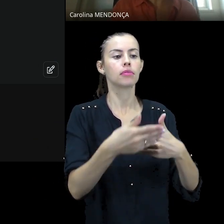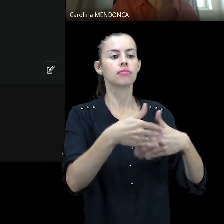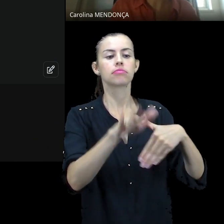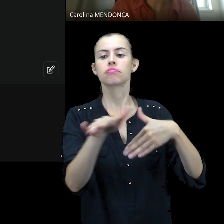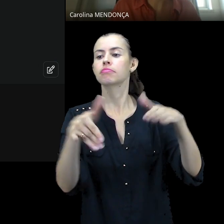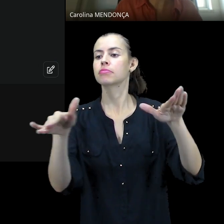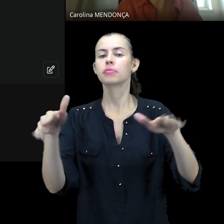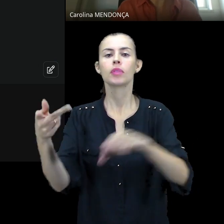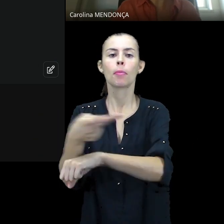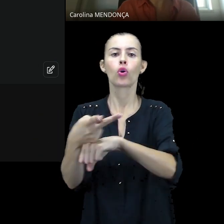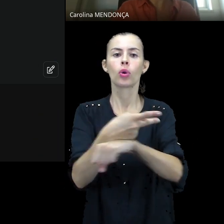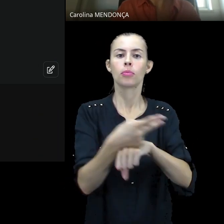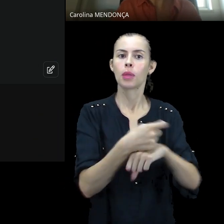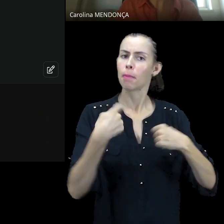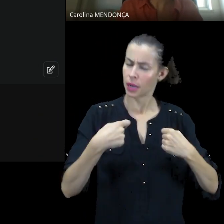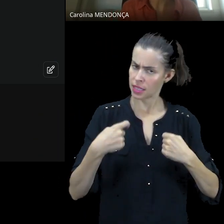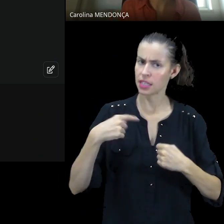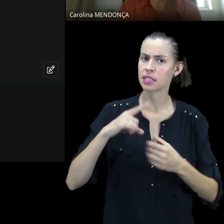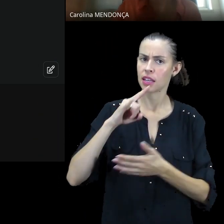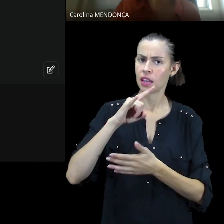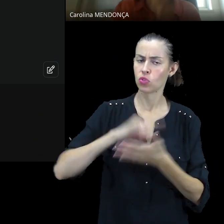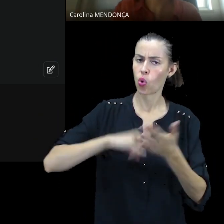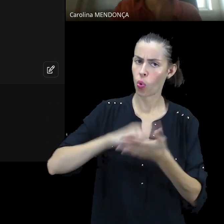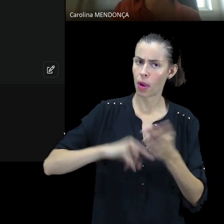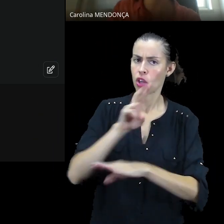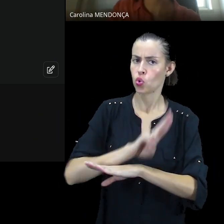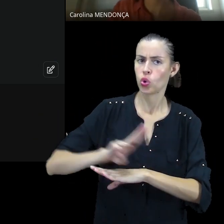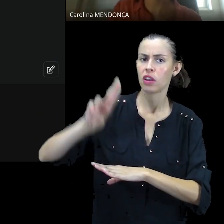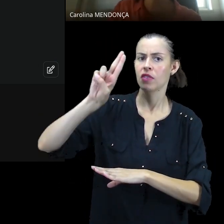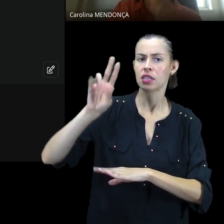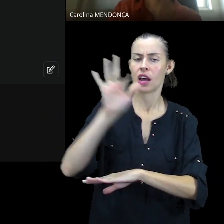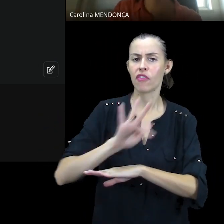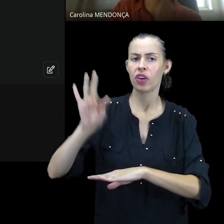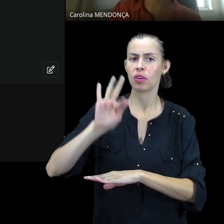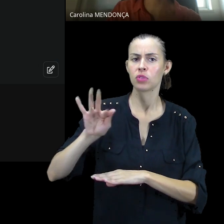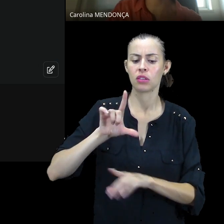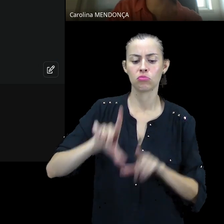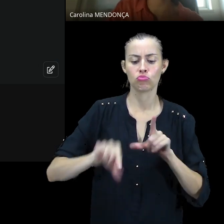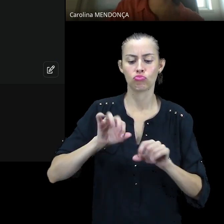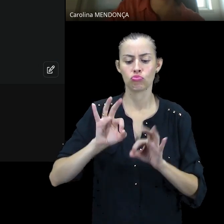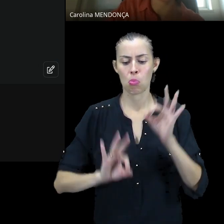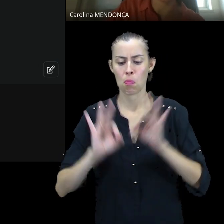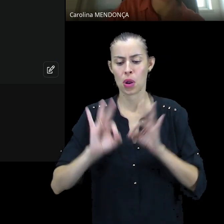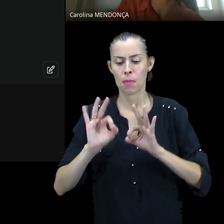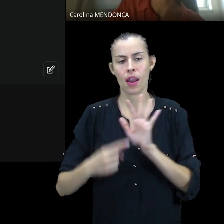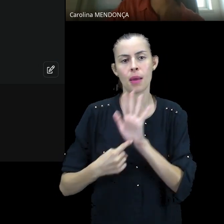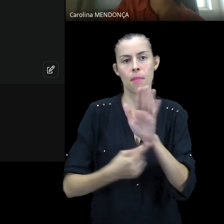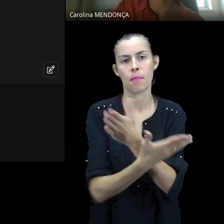Também é uma coisa que fomos nós que criamos, atividade extensionista de livre escolha, em resumo, é a mesma coisa de atividade